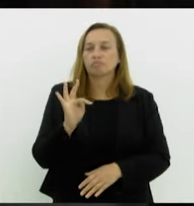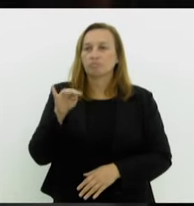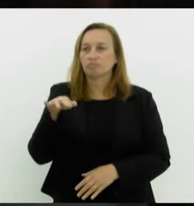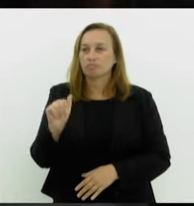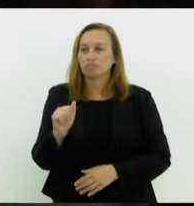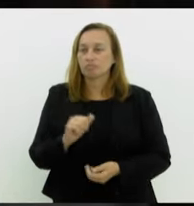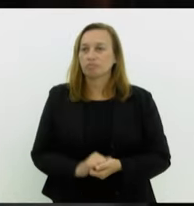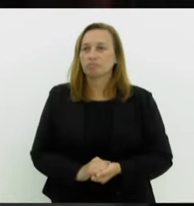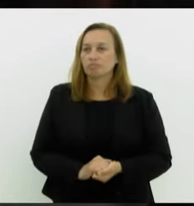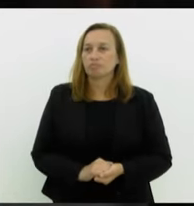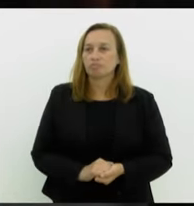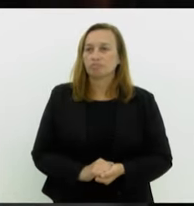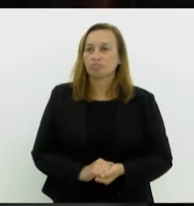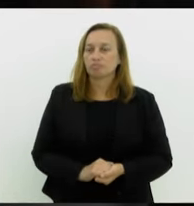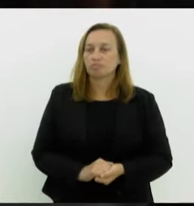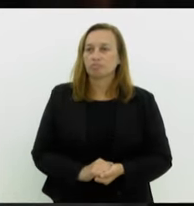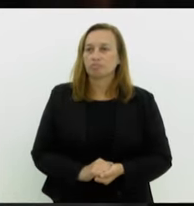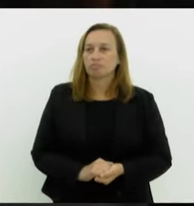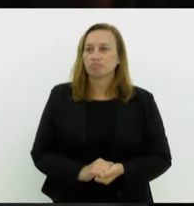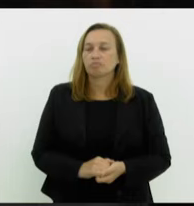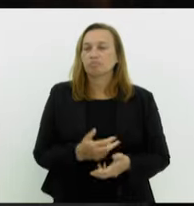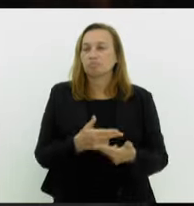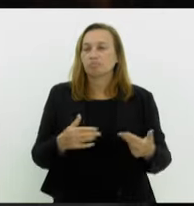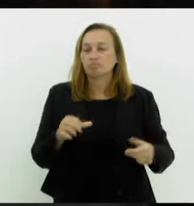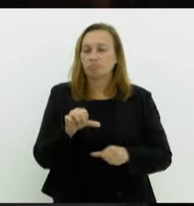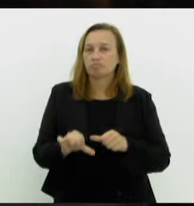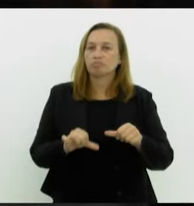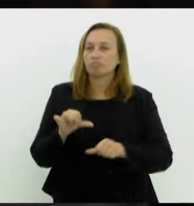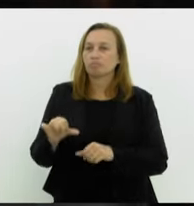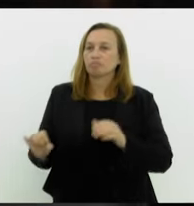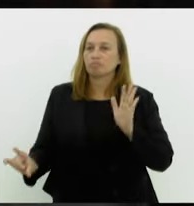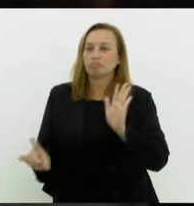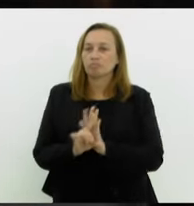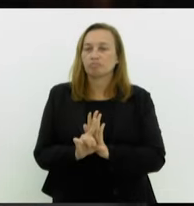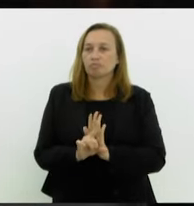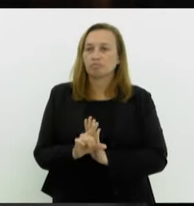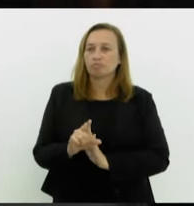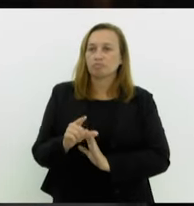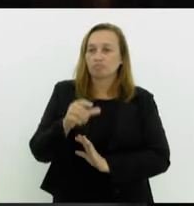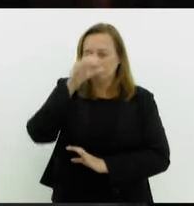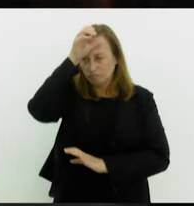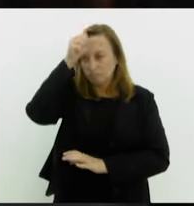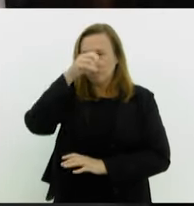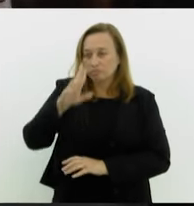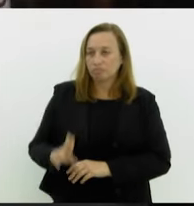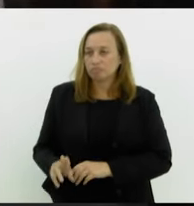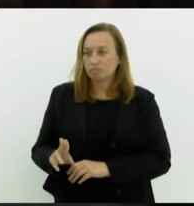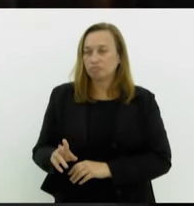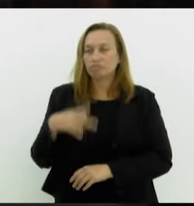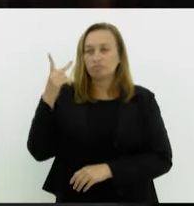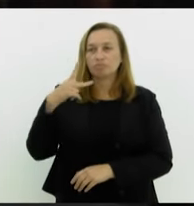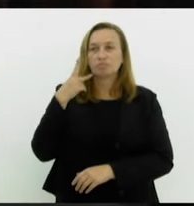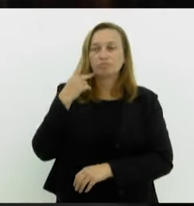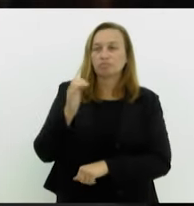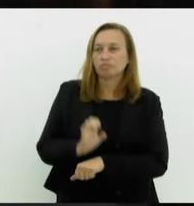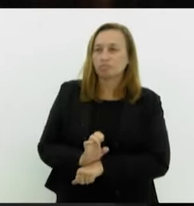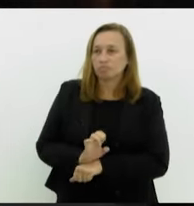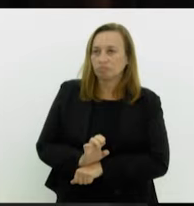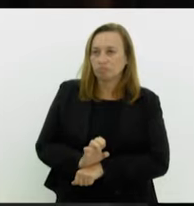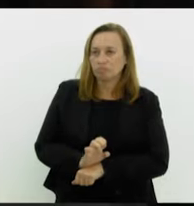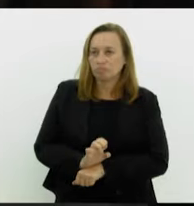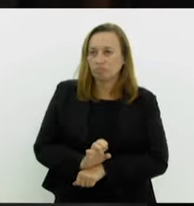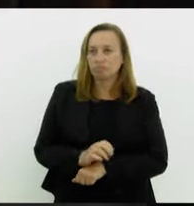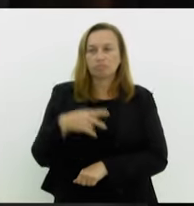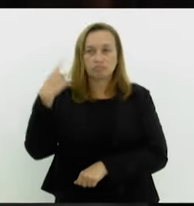sistema e a gente tem feito muitas mudanças legislativas Ju através das procuradorias estaduais através das